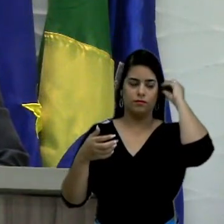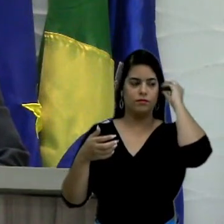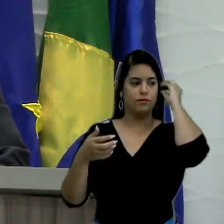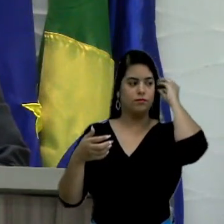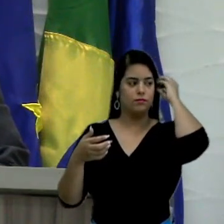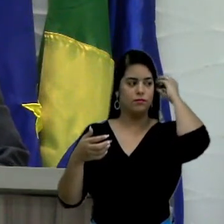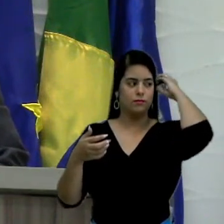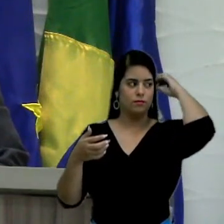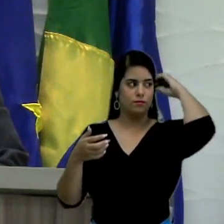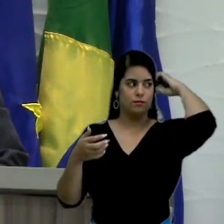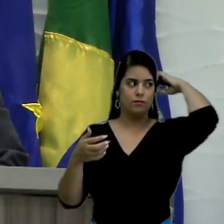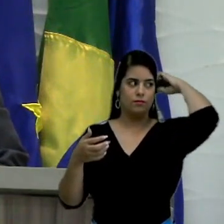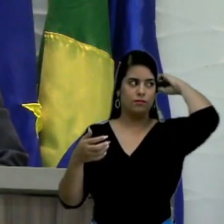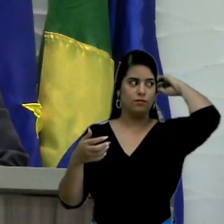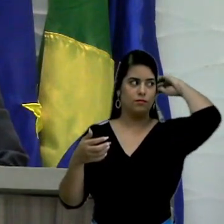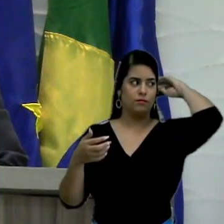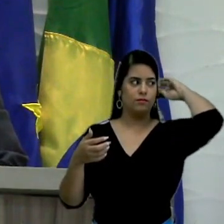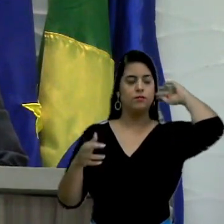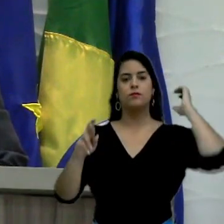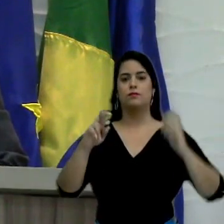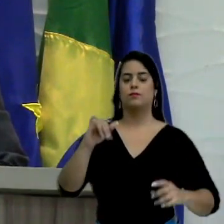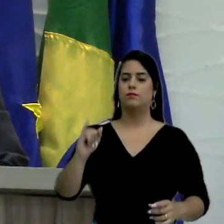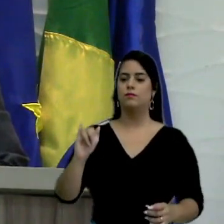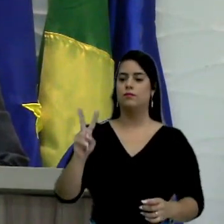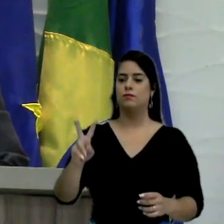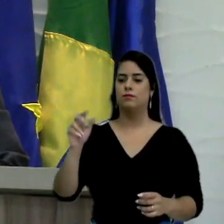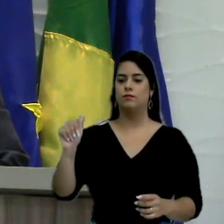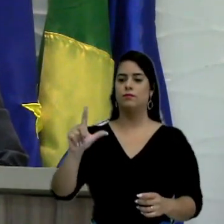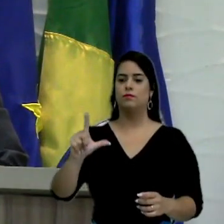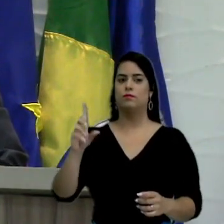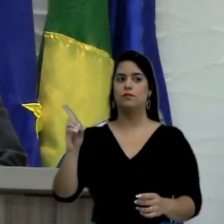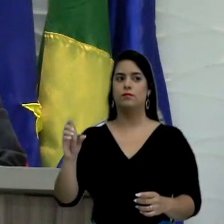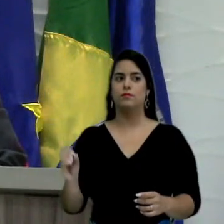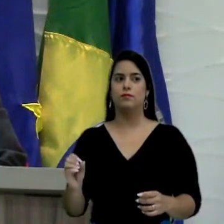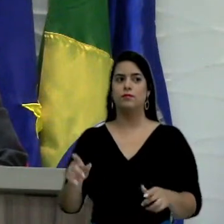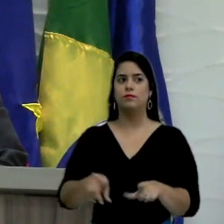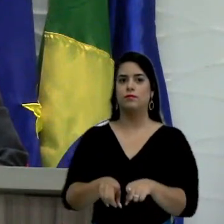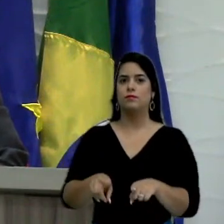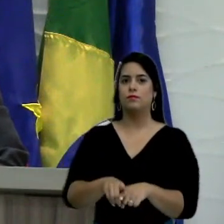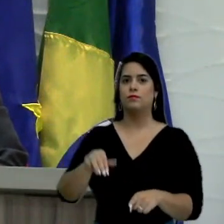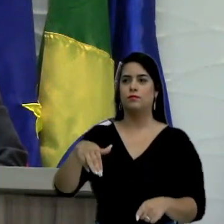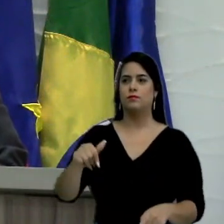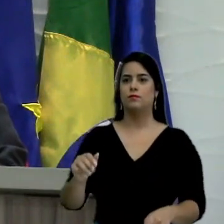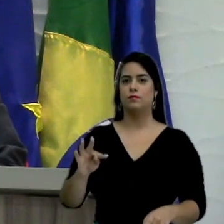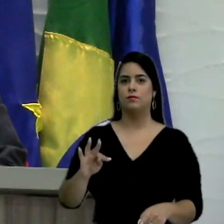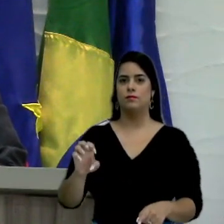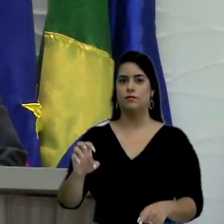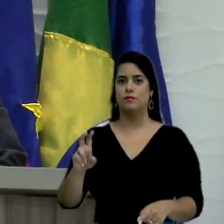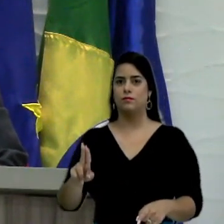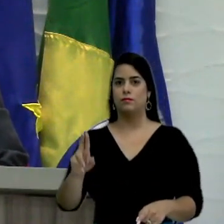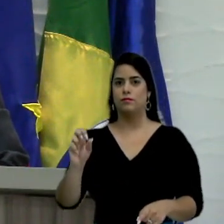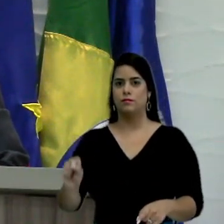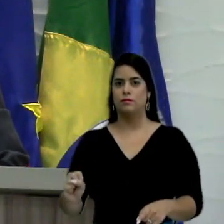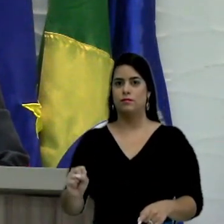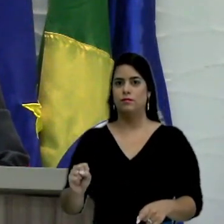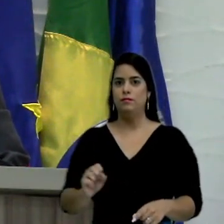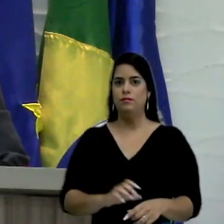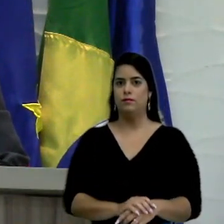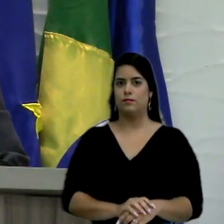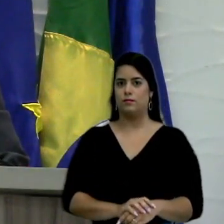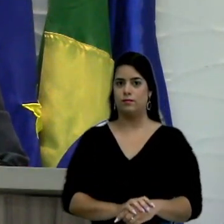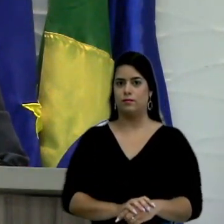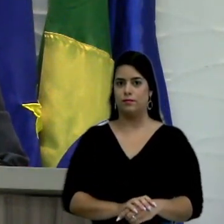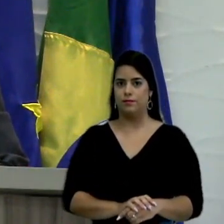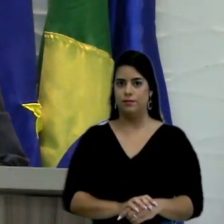Domingos, Rivaldo Lopes, Juninho Barros, Jaleus Cavalcante, Matheus Onofre, Jadson Braga, Marcelo Silva, Edvaldo